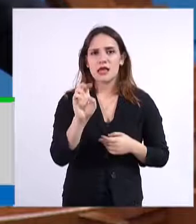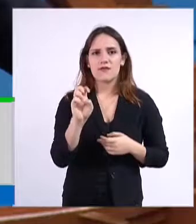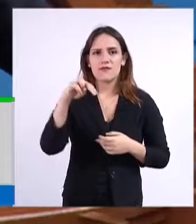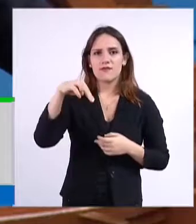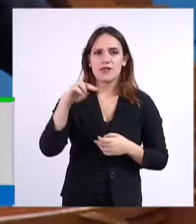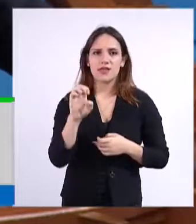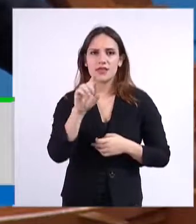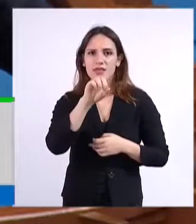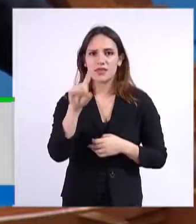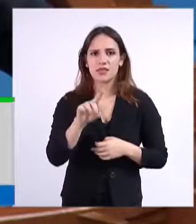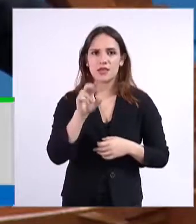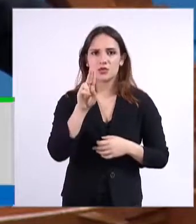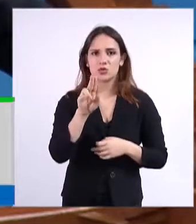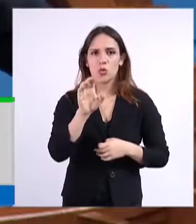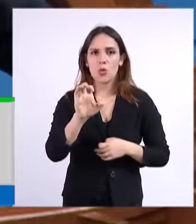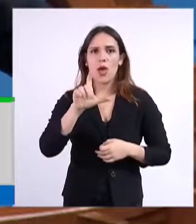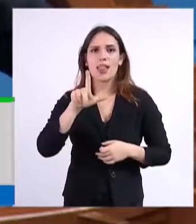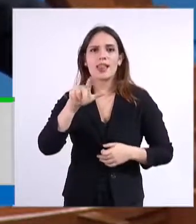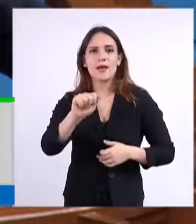Fazendo bonito.